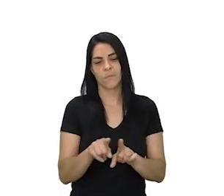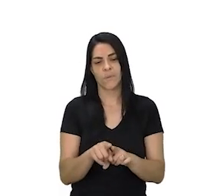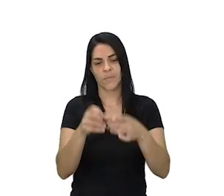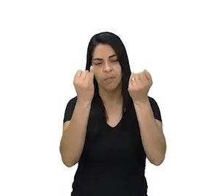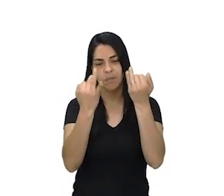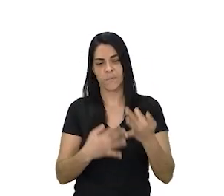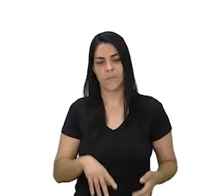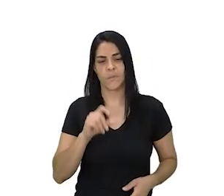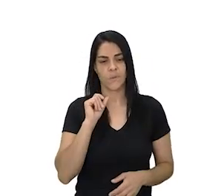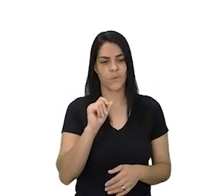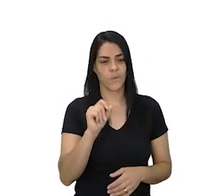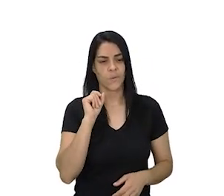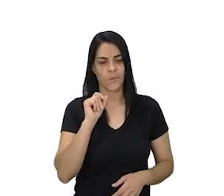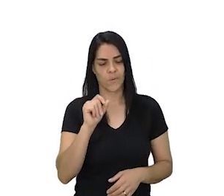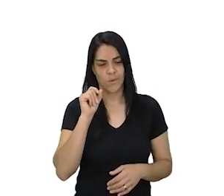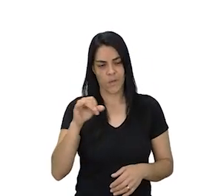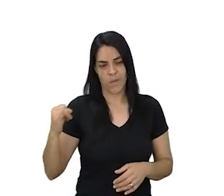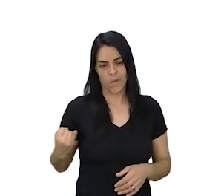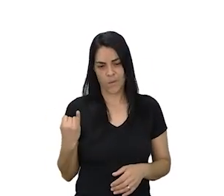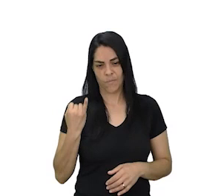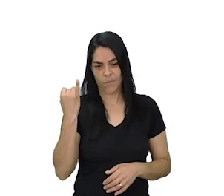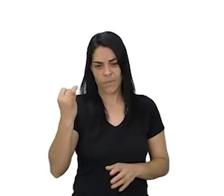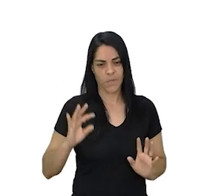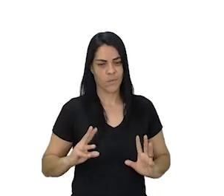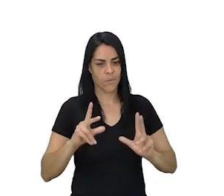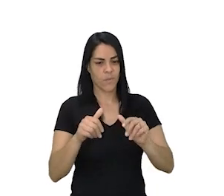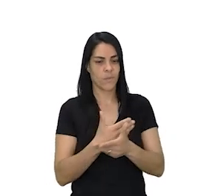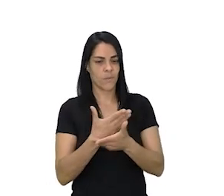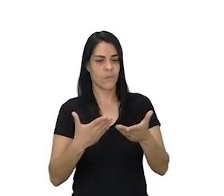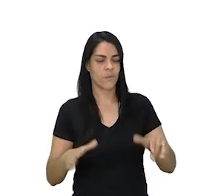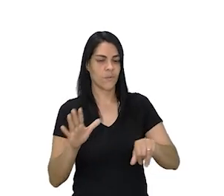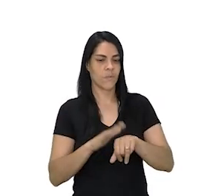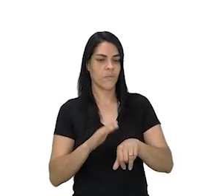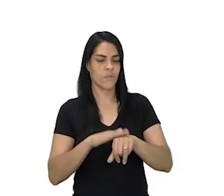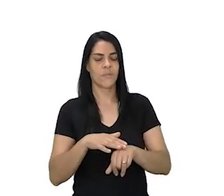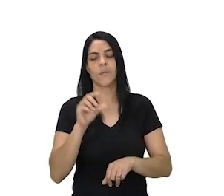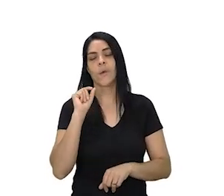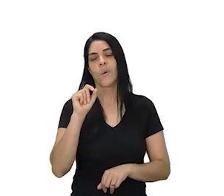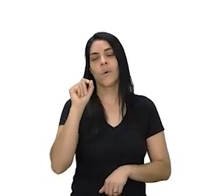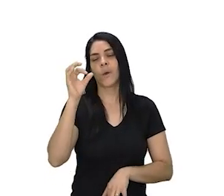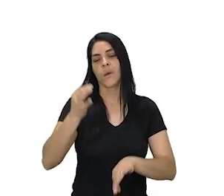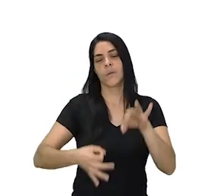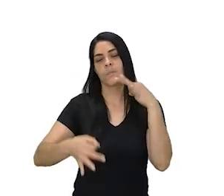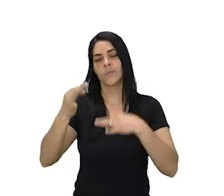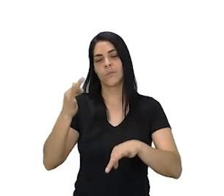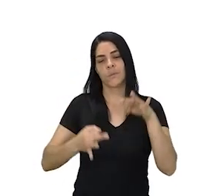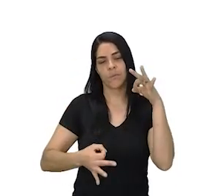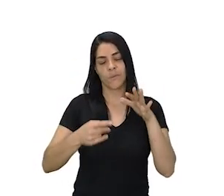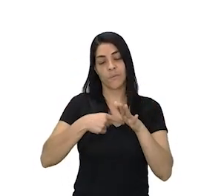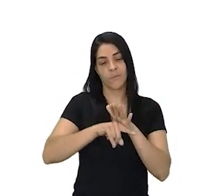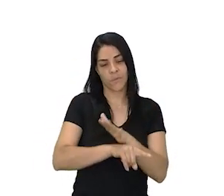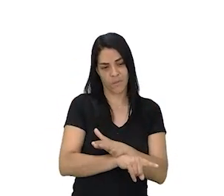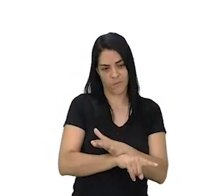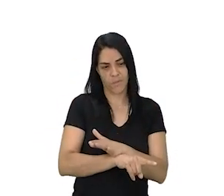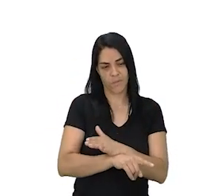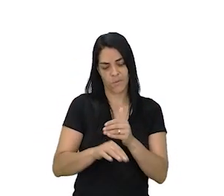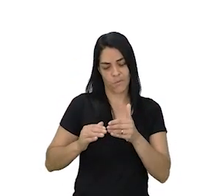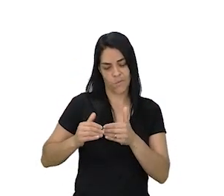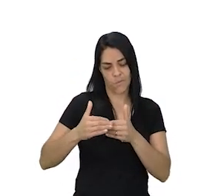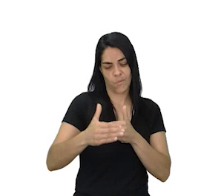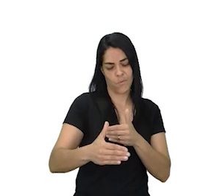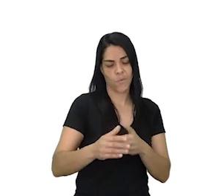esses elementos são importantes para todos nós, né? Para fazer julgamentos fundamentados no decorrer